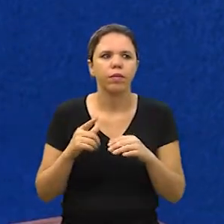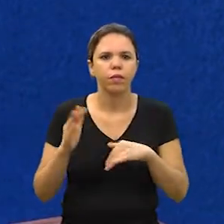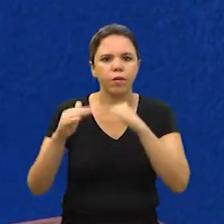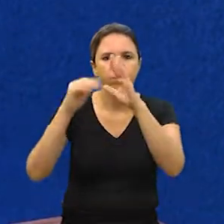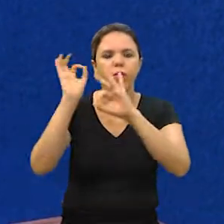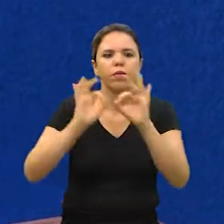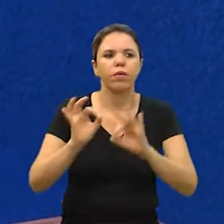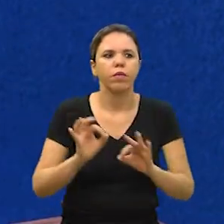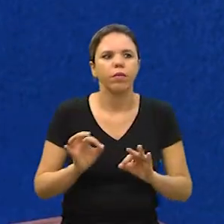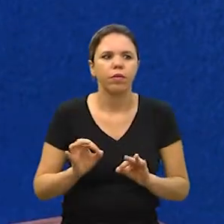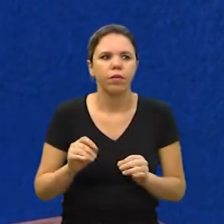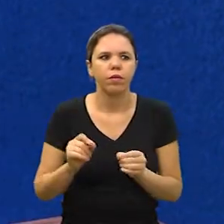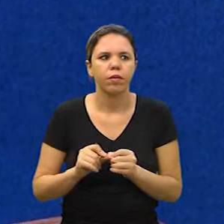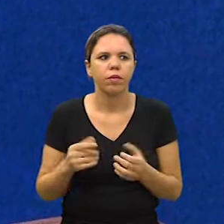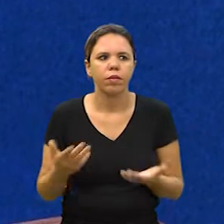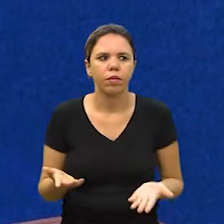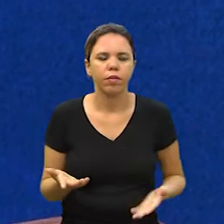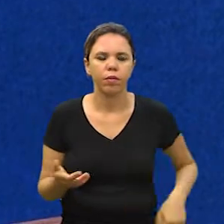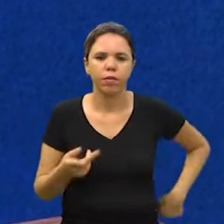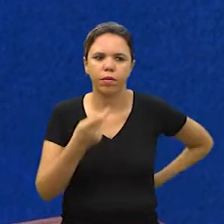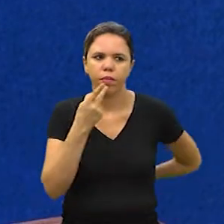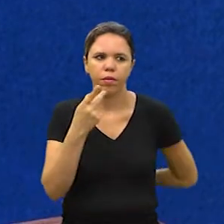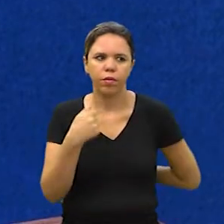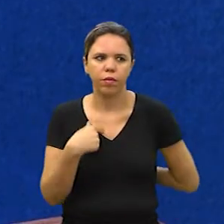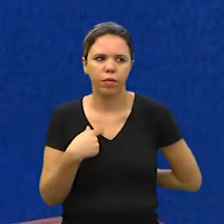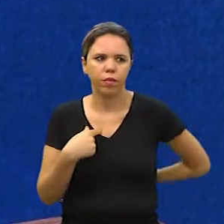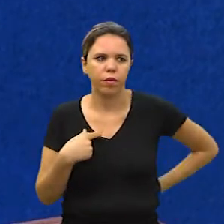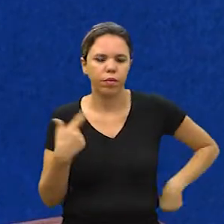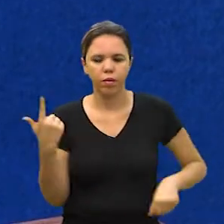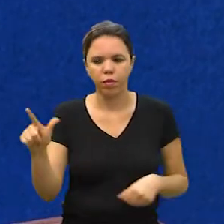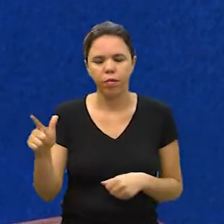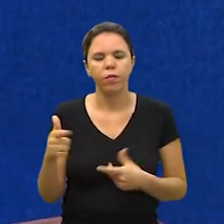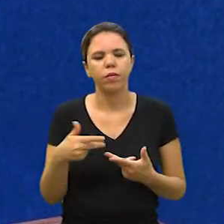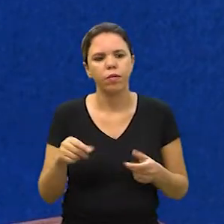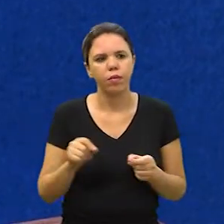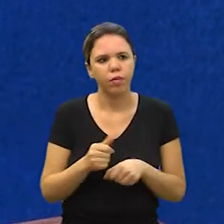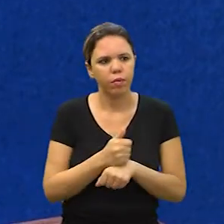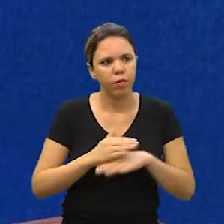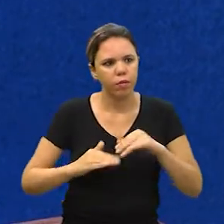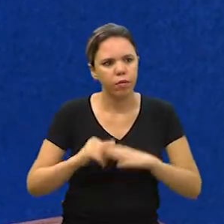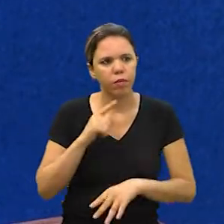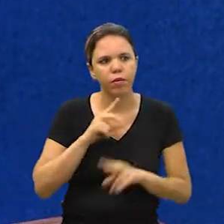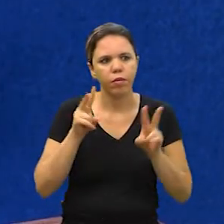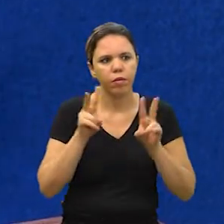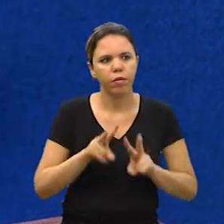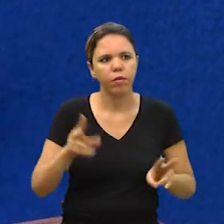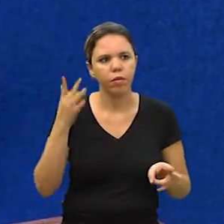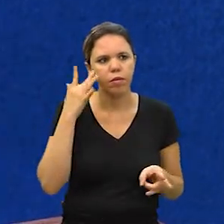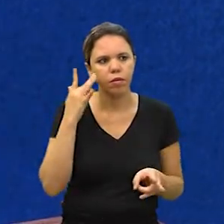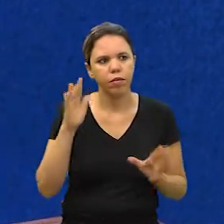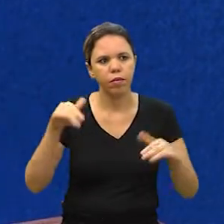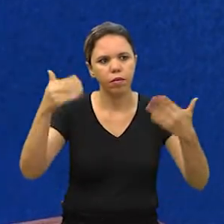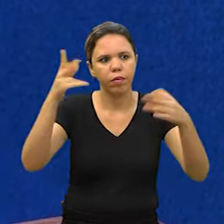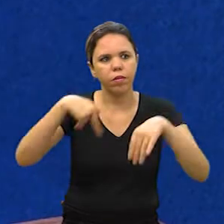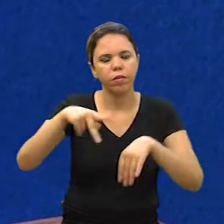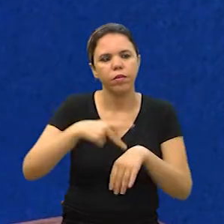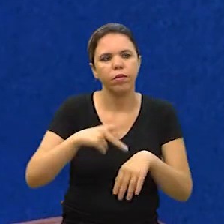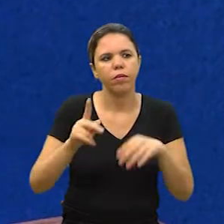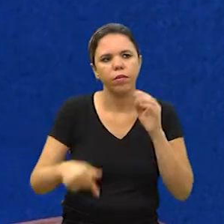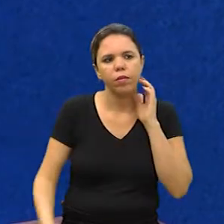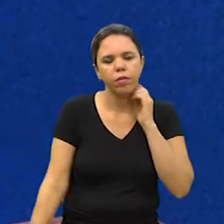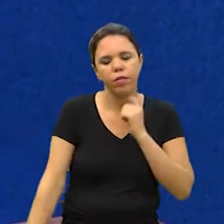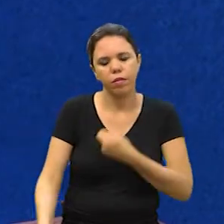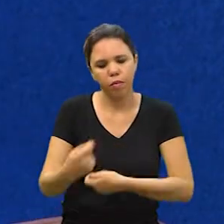dessa construção que você disse: "Não, nesse outro leque eu tenho uma visão que eu acho que fora do